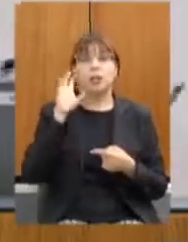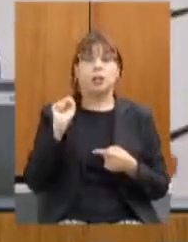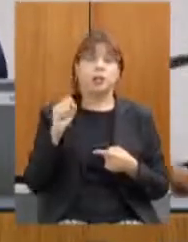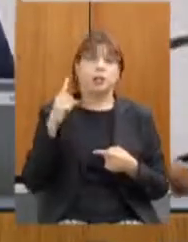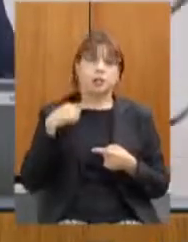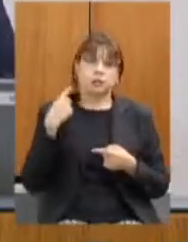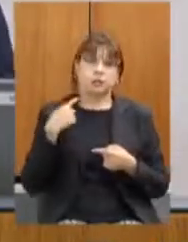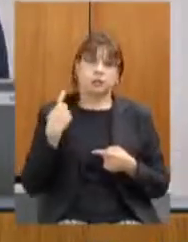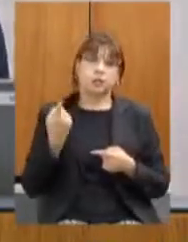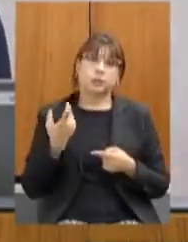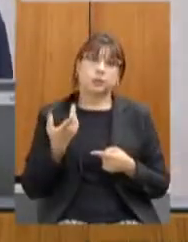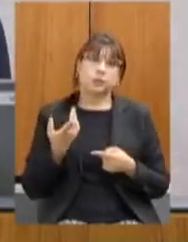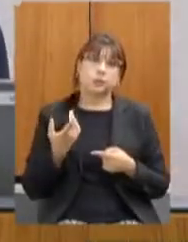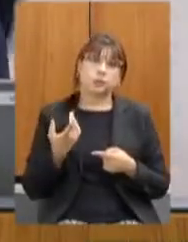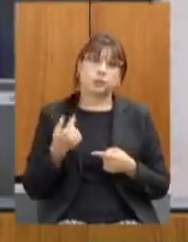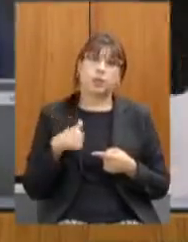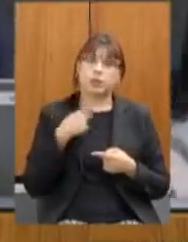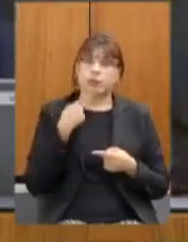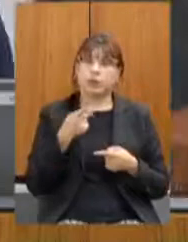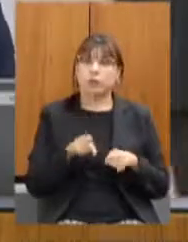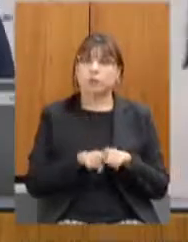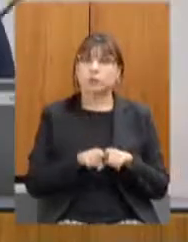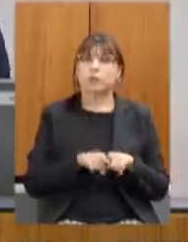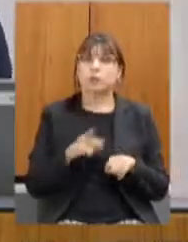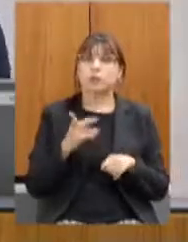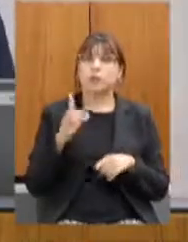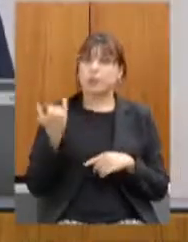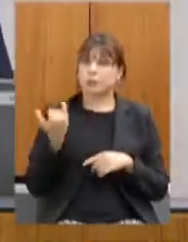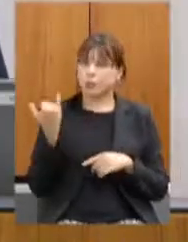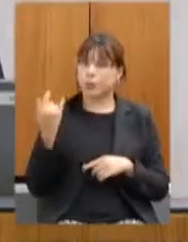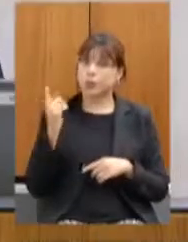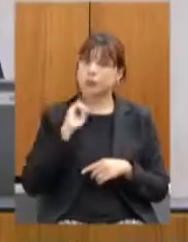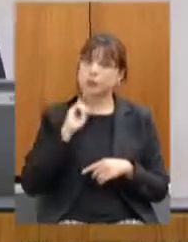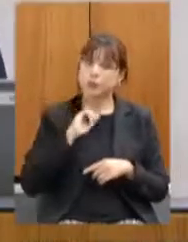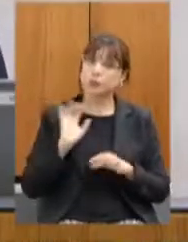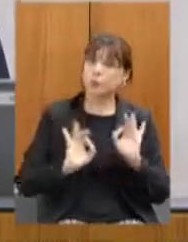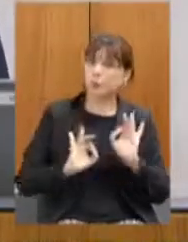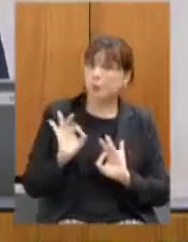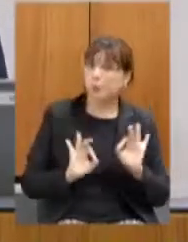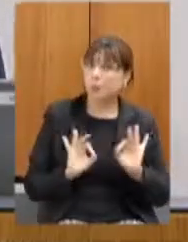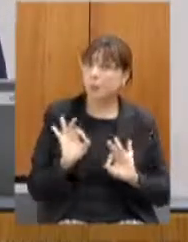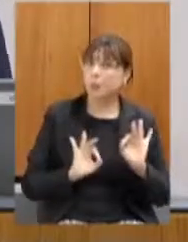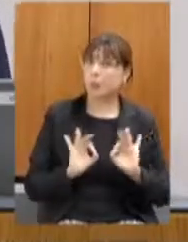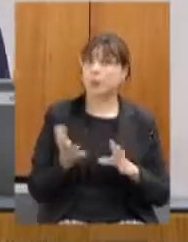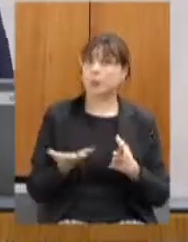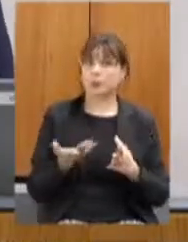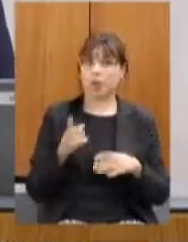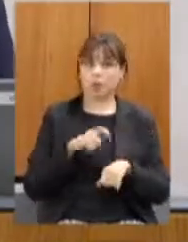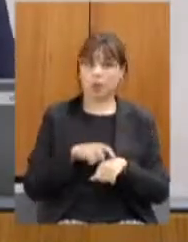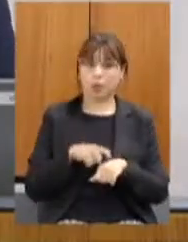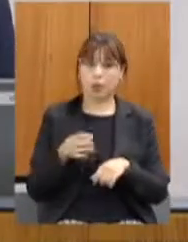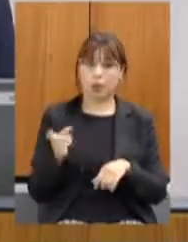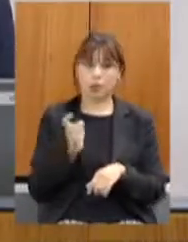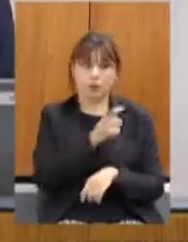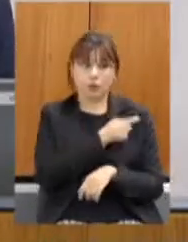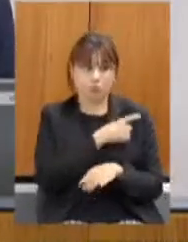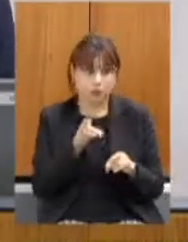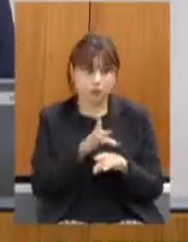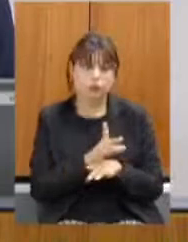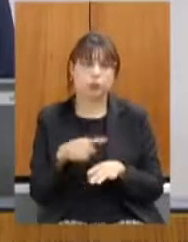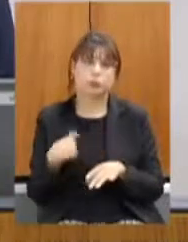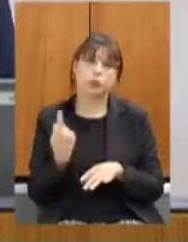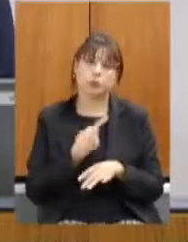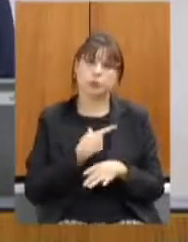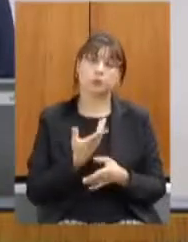o vizinho fiz o alerta eu acho que é importante que o Minas se prepara efetivamente tá quando chegar a vacina a gente poder